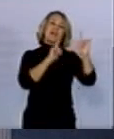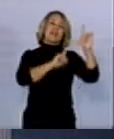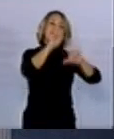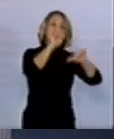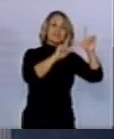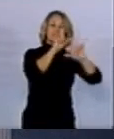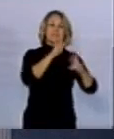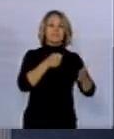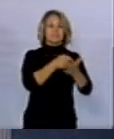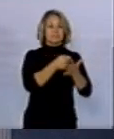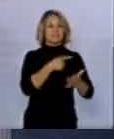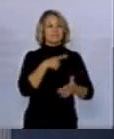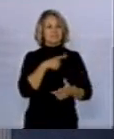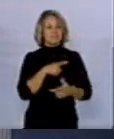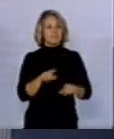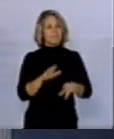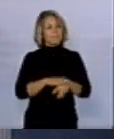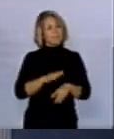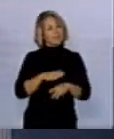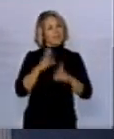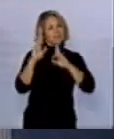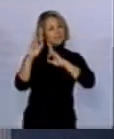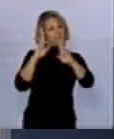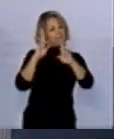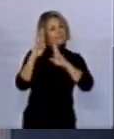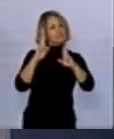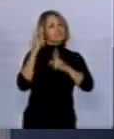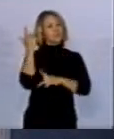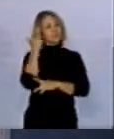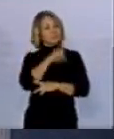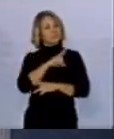além do fato de existirem mais redes de suporte à banda larga.